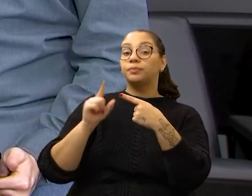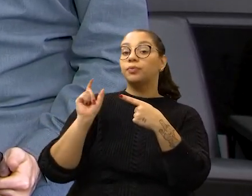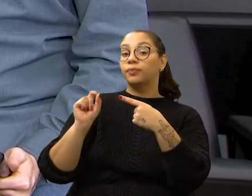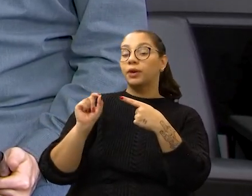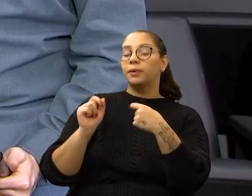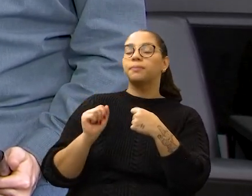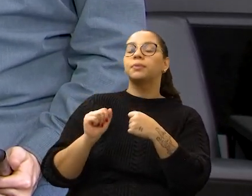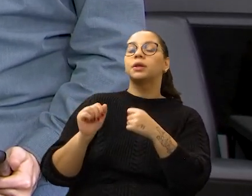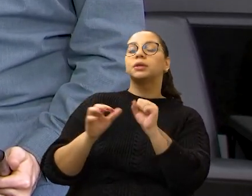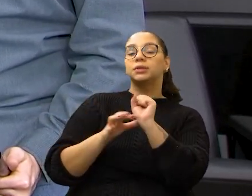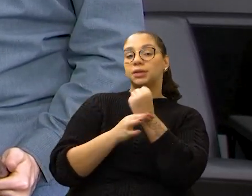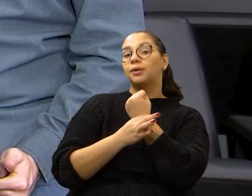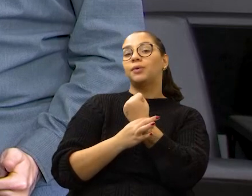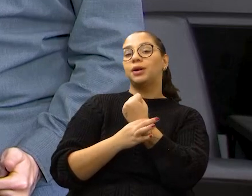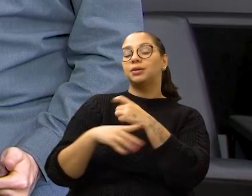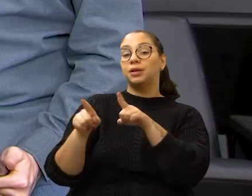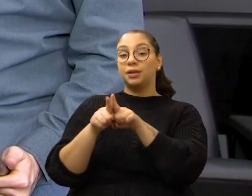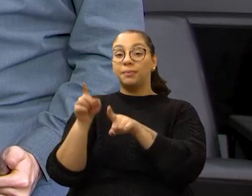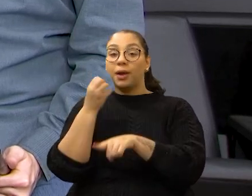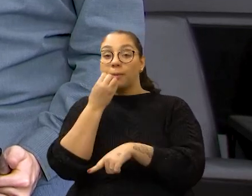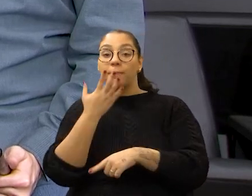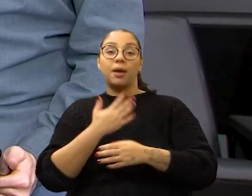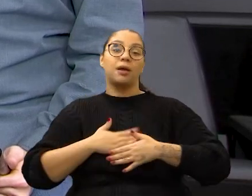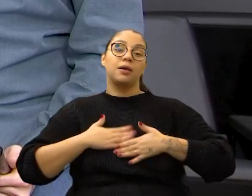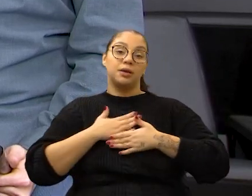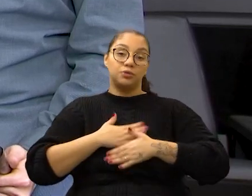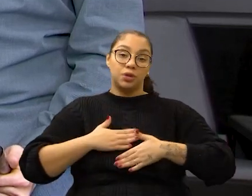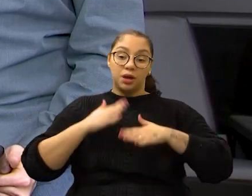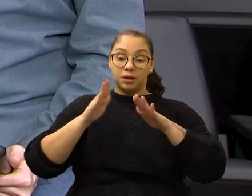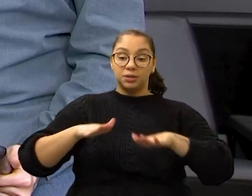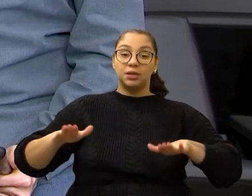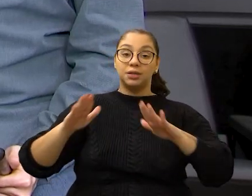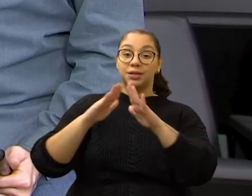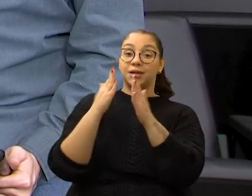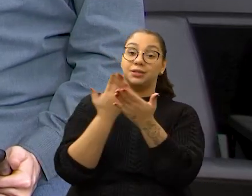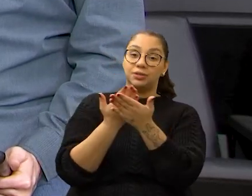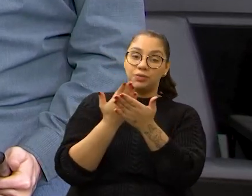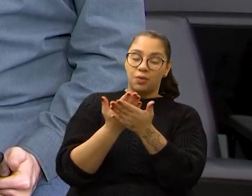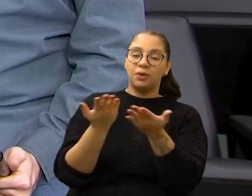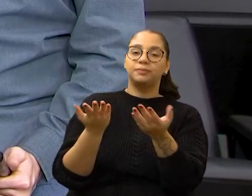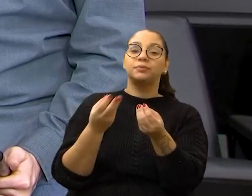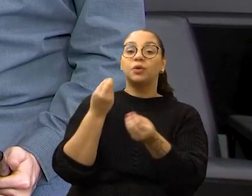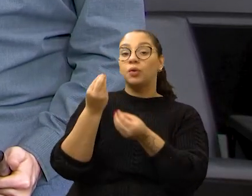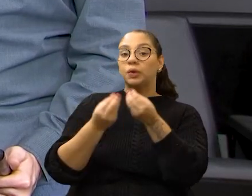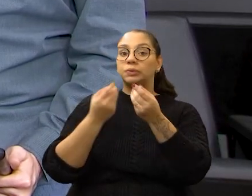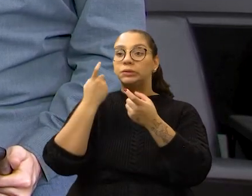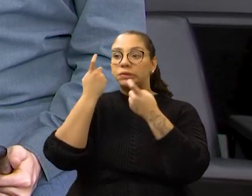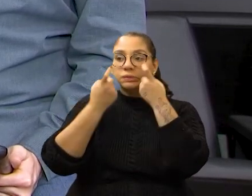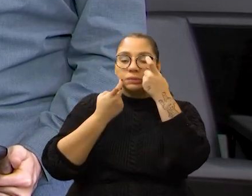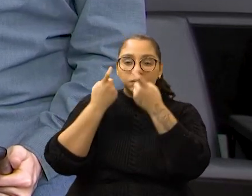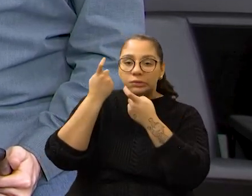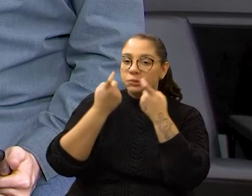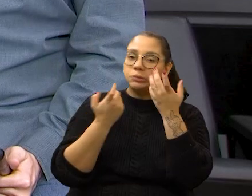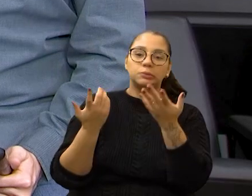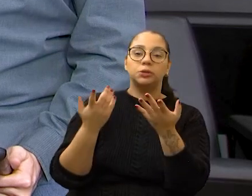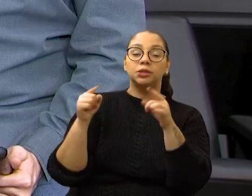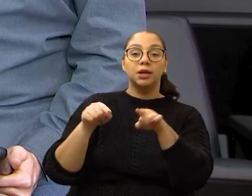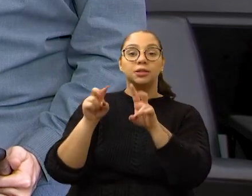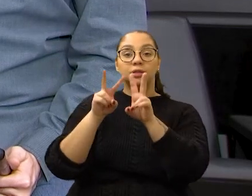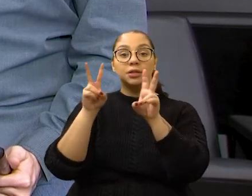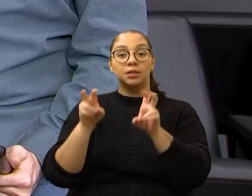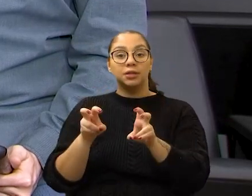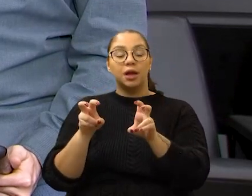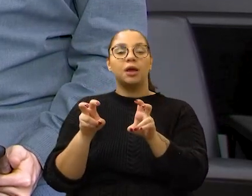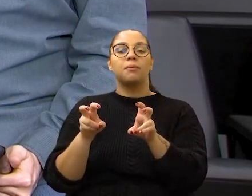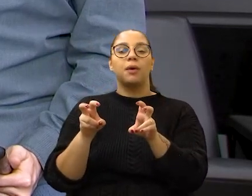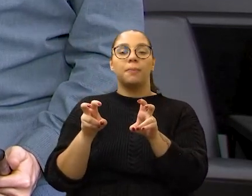da segurança e do bem-estar das crianças nas escolas. Como está a sua preocupação? Este assunto